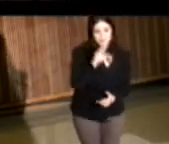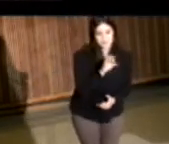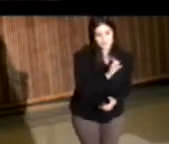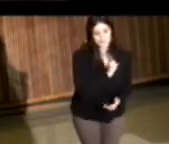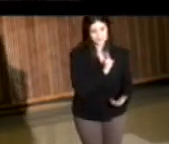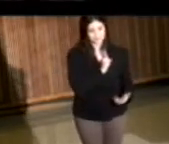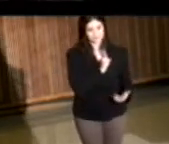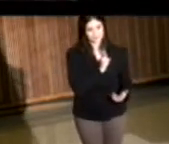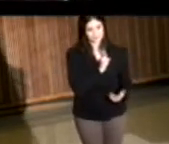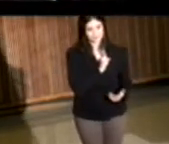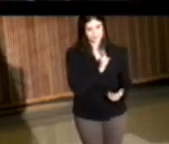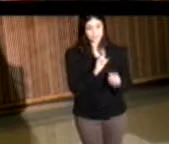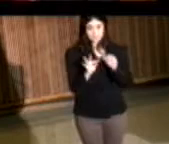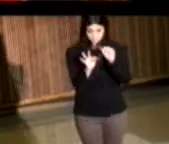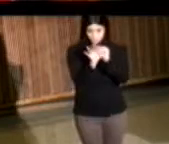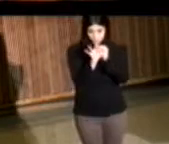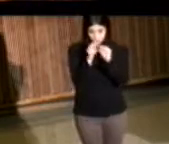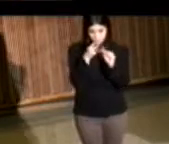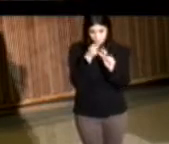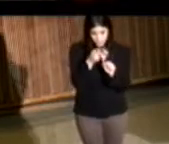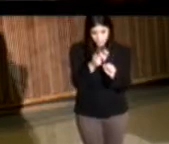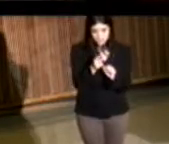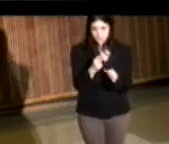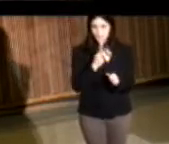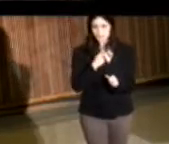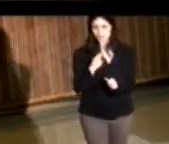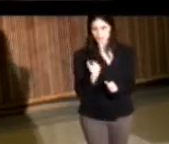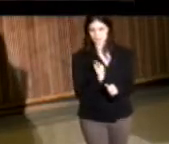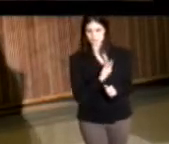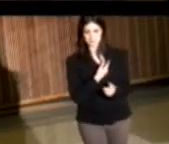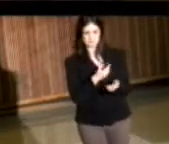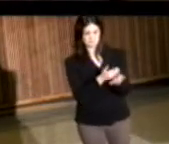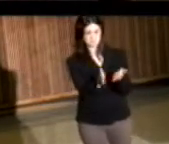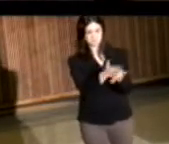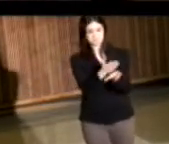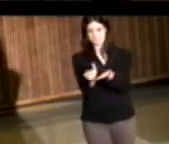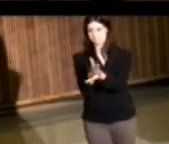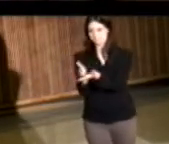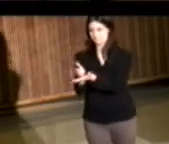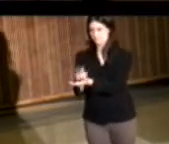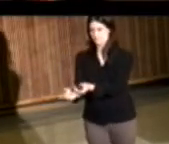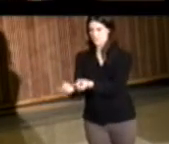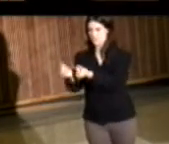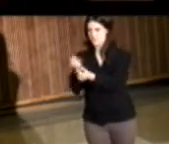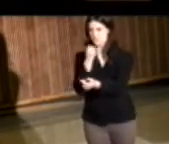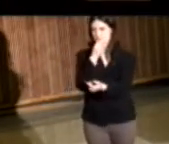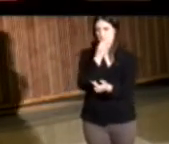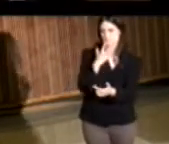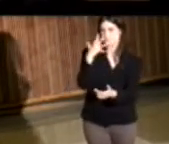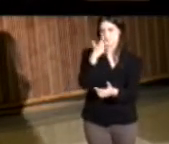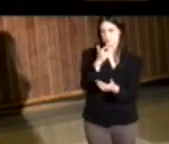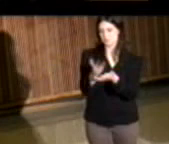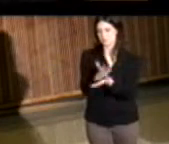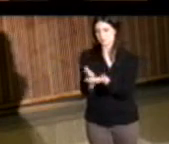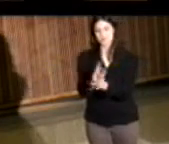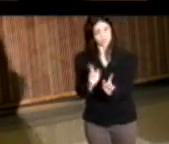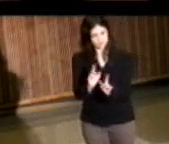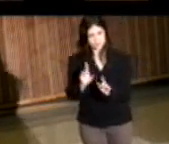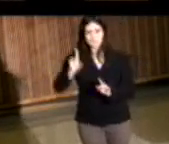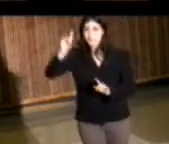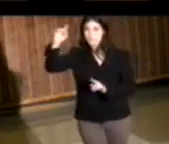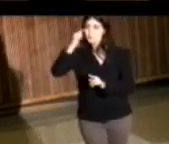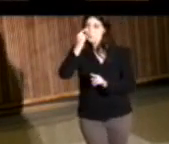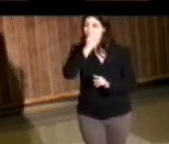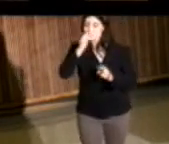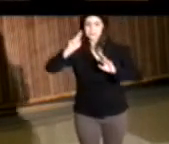estou vendo coisas diferentes daquelas que você pode enxergar. Mas nessa noite eu queria falar sobre duas